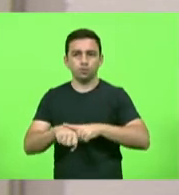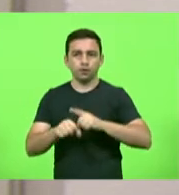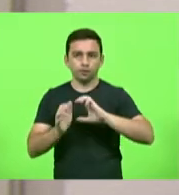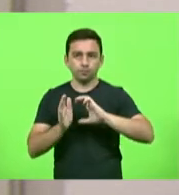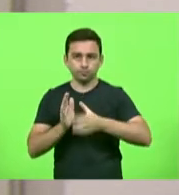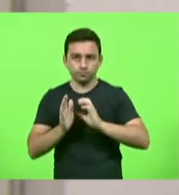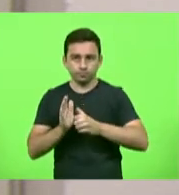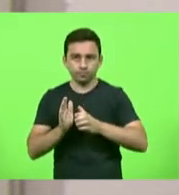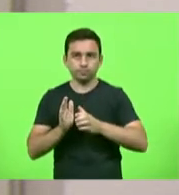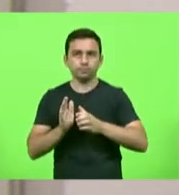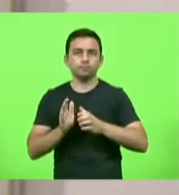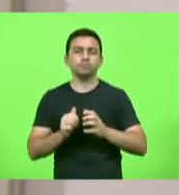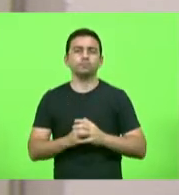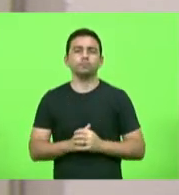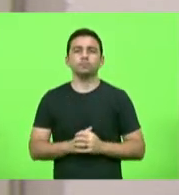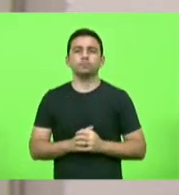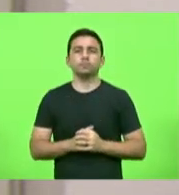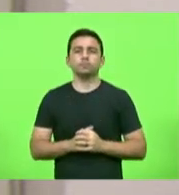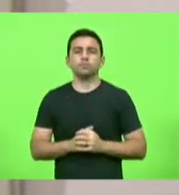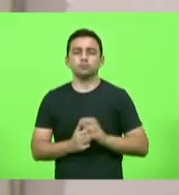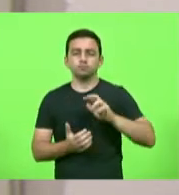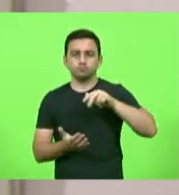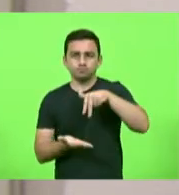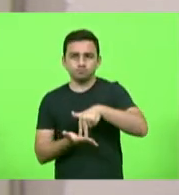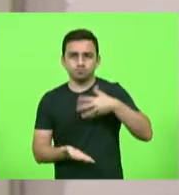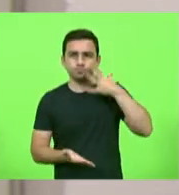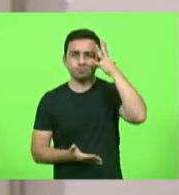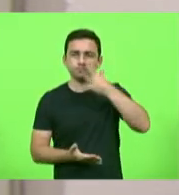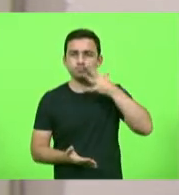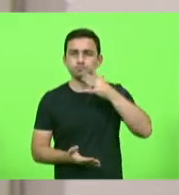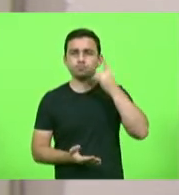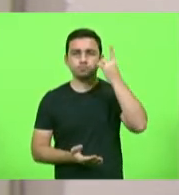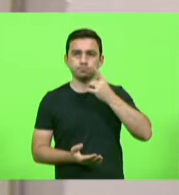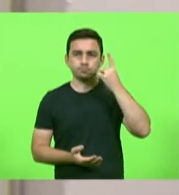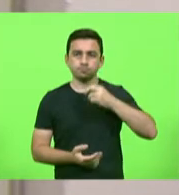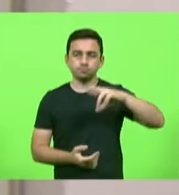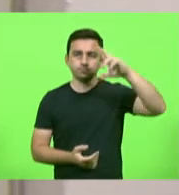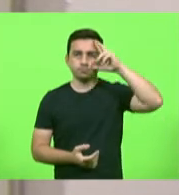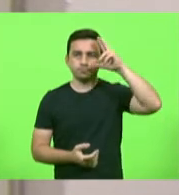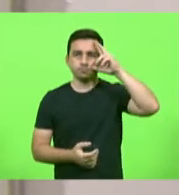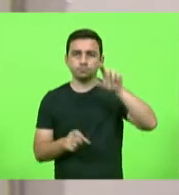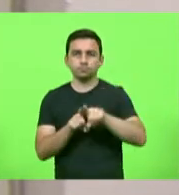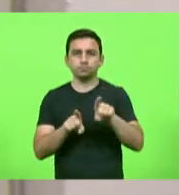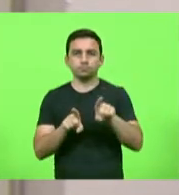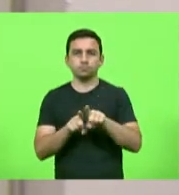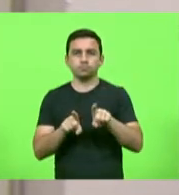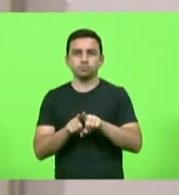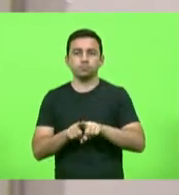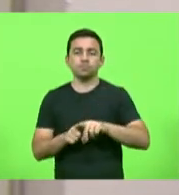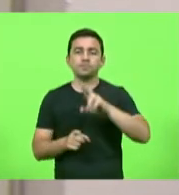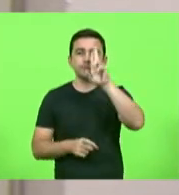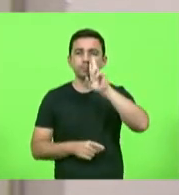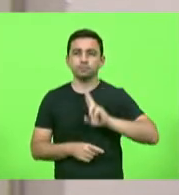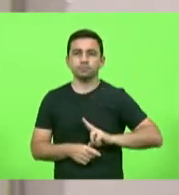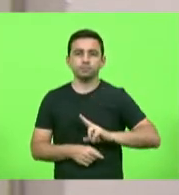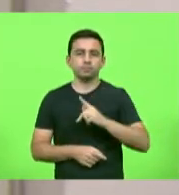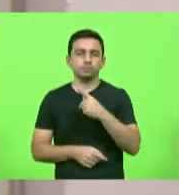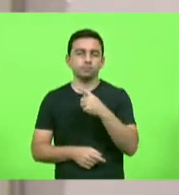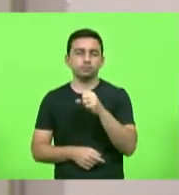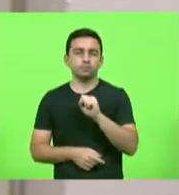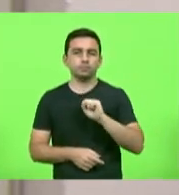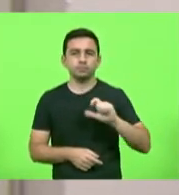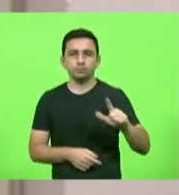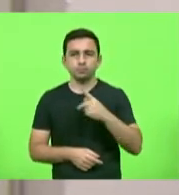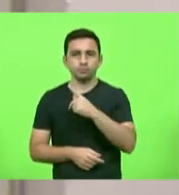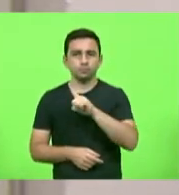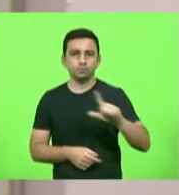políticos, fizeram uso da palavra os senhores deputados, Ricardo Alba e Ivan Nats, bloco PSL-PL, Ada